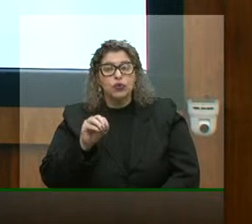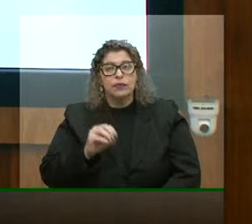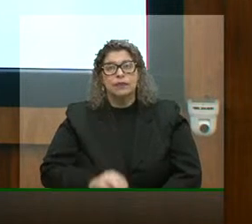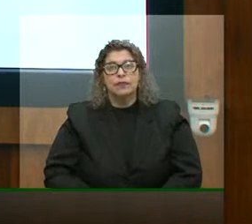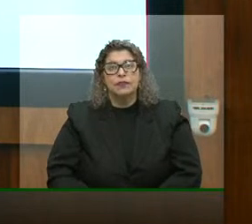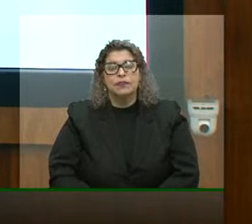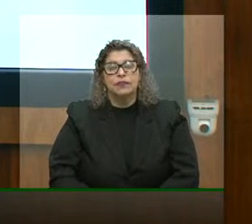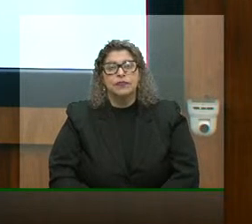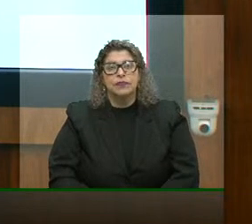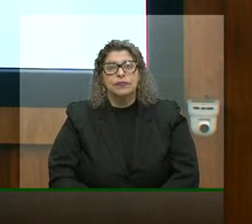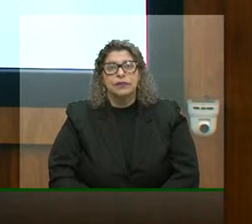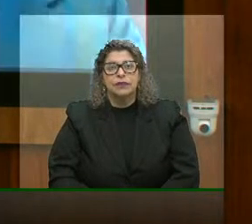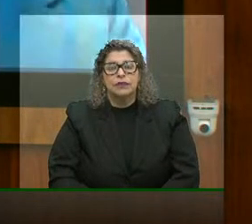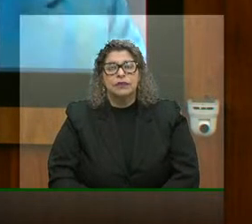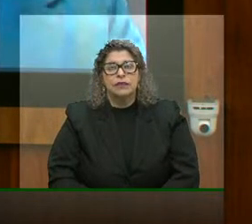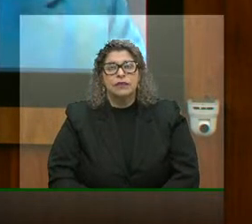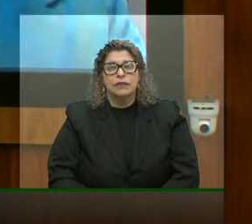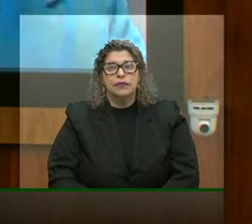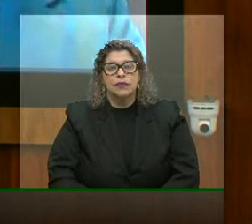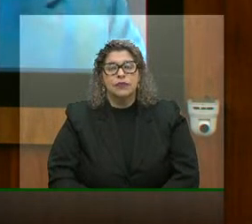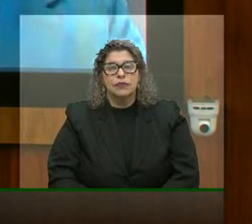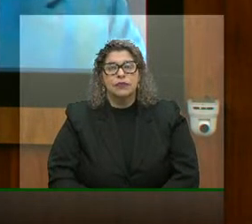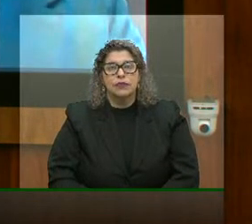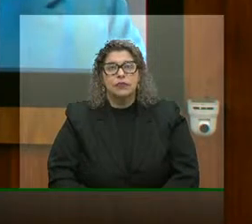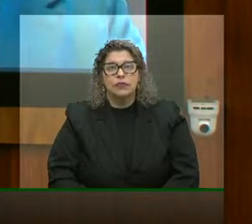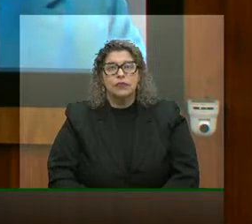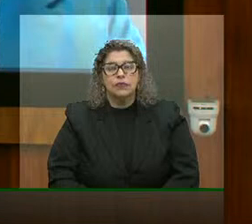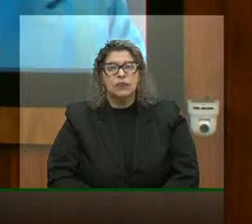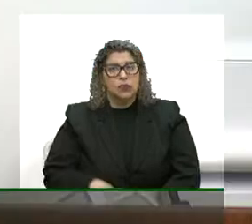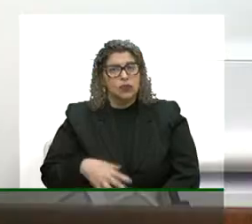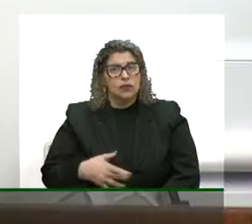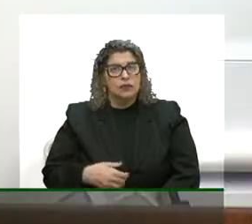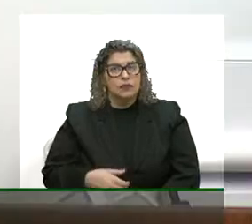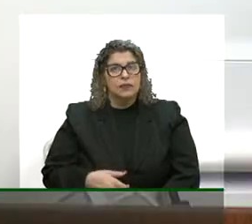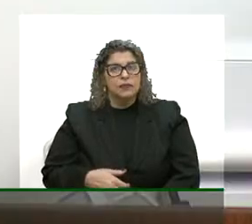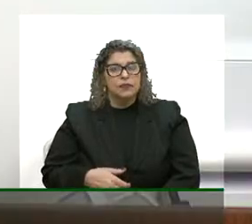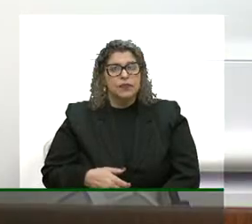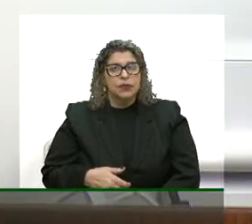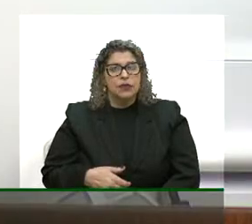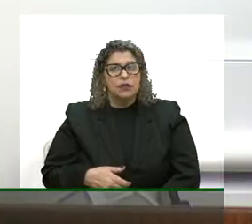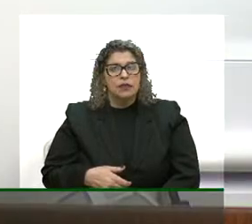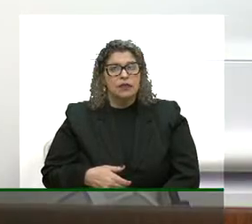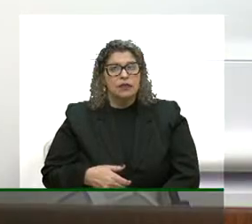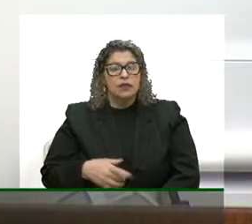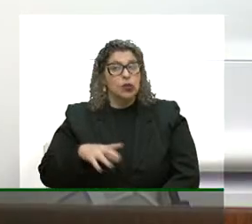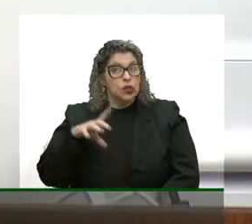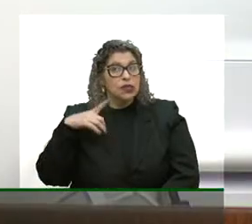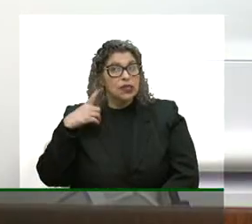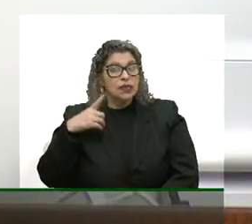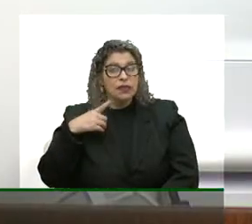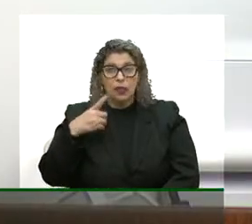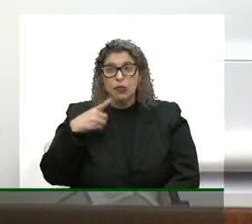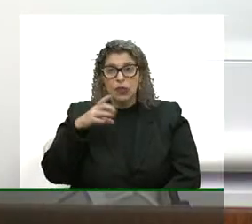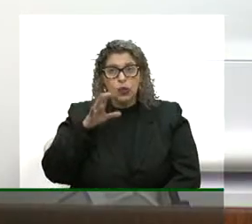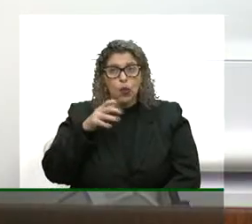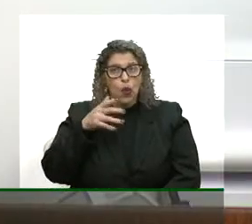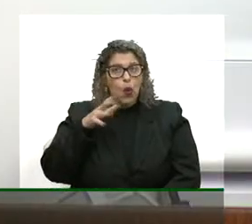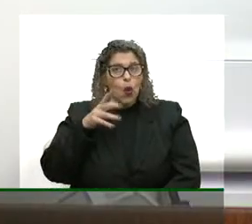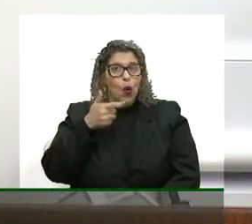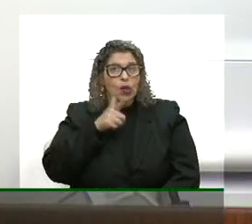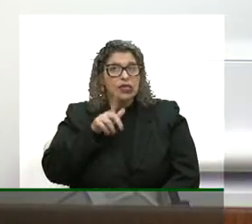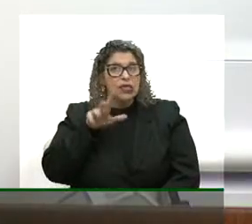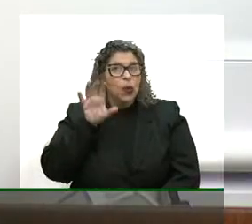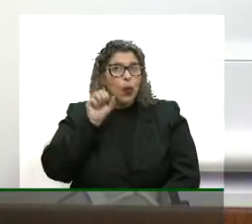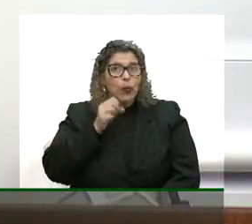tá aqui. Bom, eu não sei, eu estou falando alto aqui, mas eu não sei, os deputados estão. Tá chegando bem o som aí